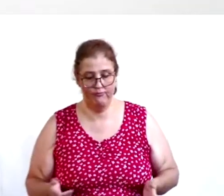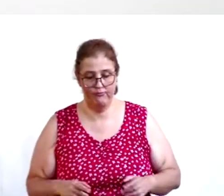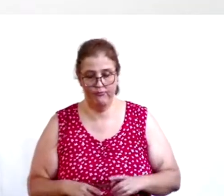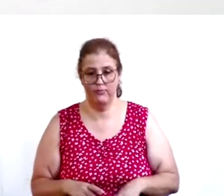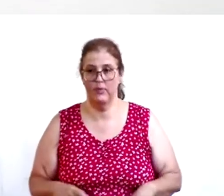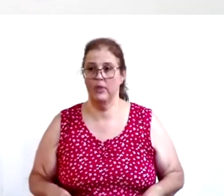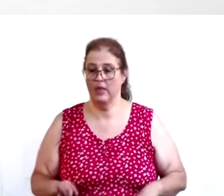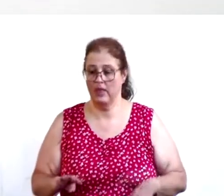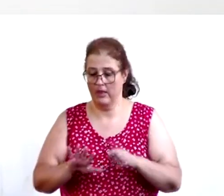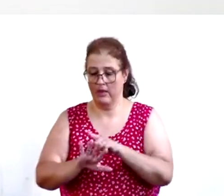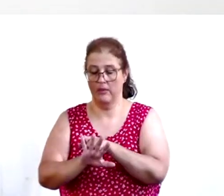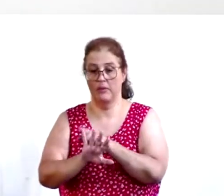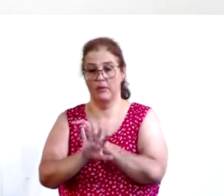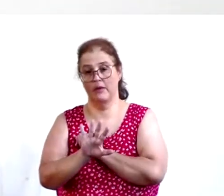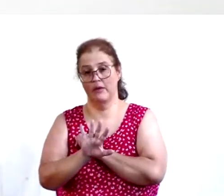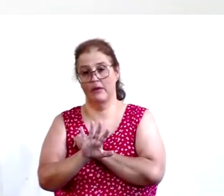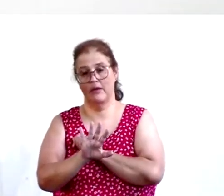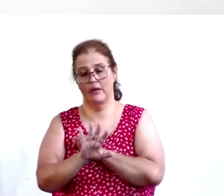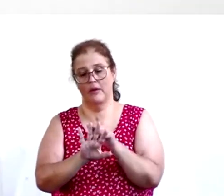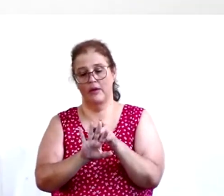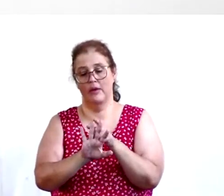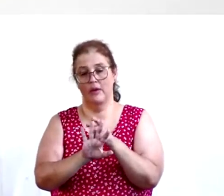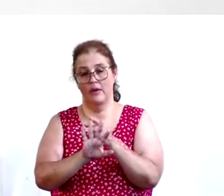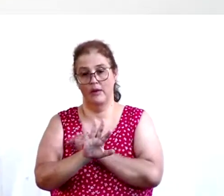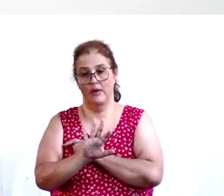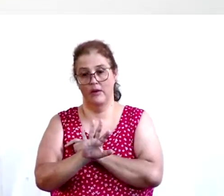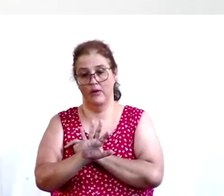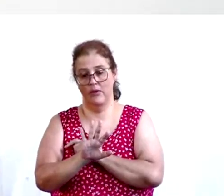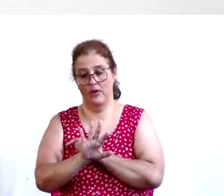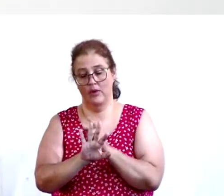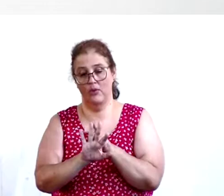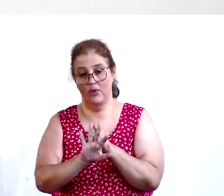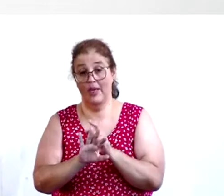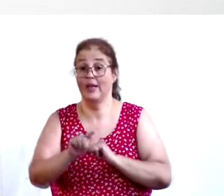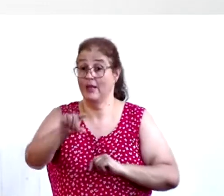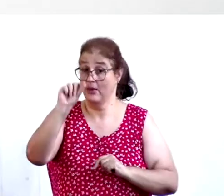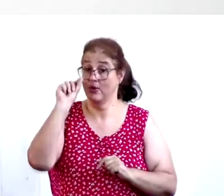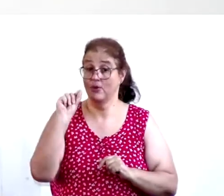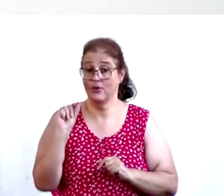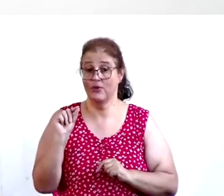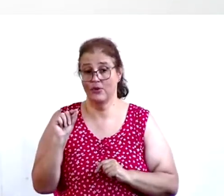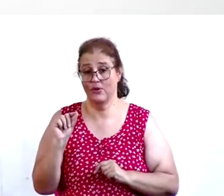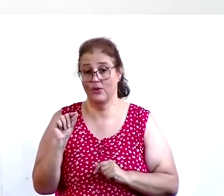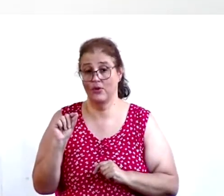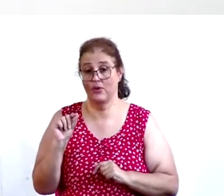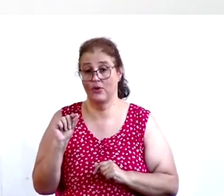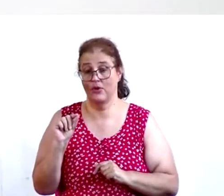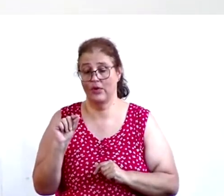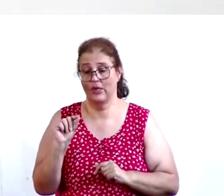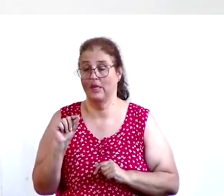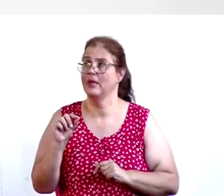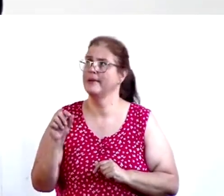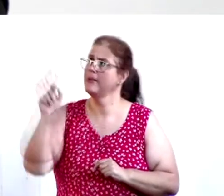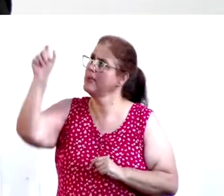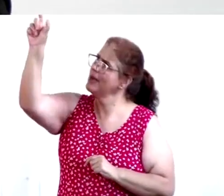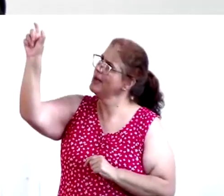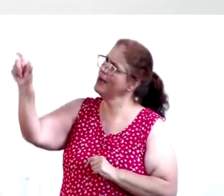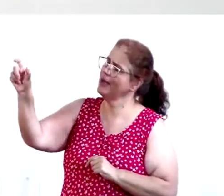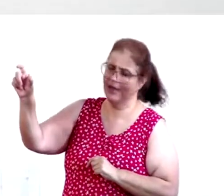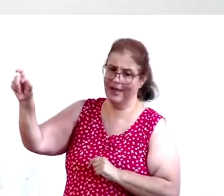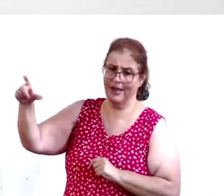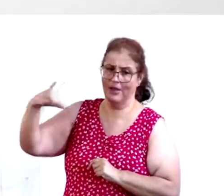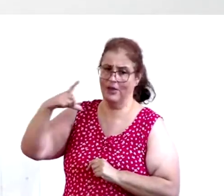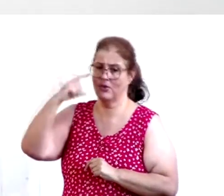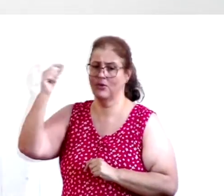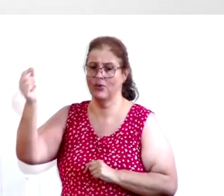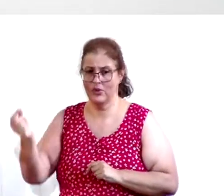primeira característica. A segunda característica desse conceito de escolhidos é que, mas por que é que Deus escolheu, né?